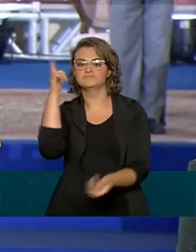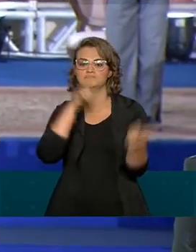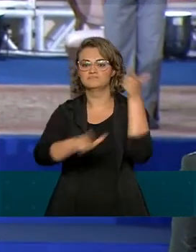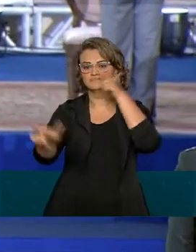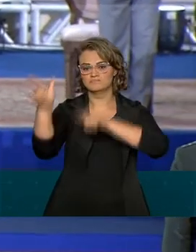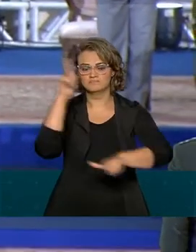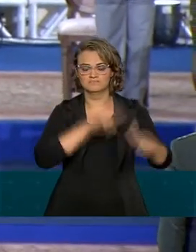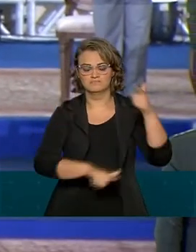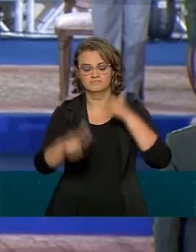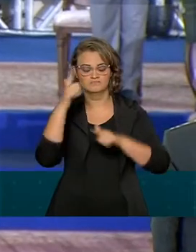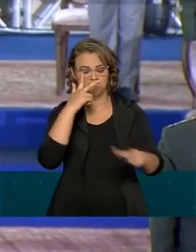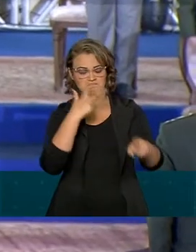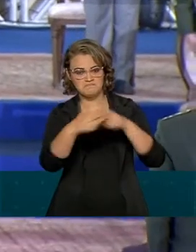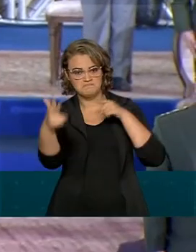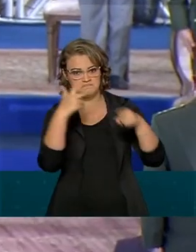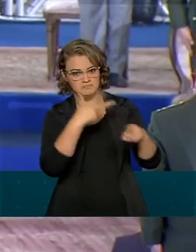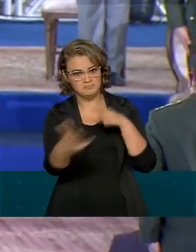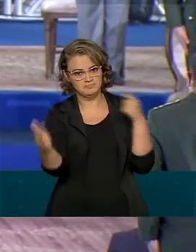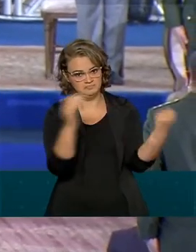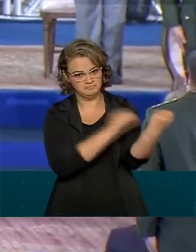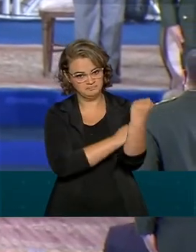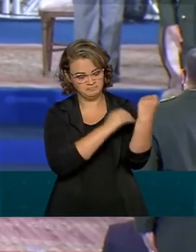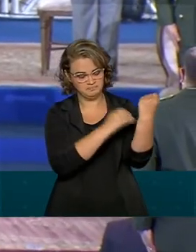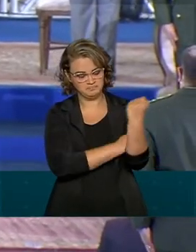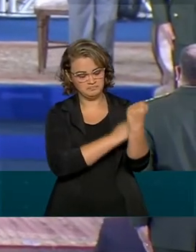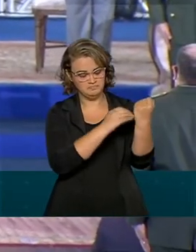oi oi E